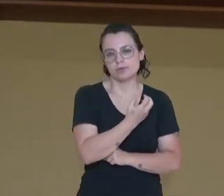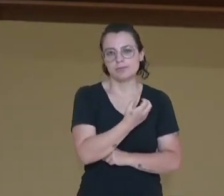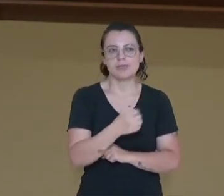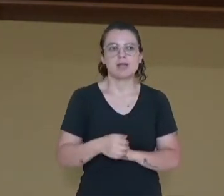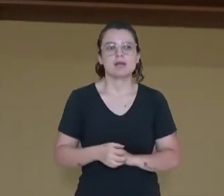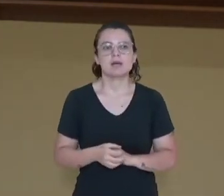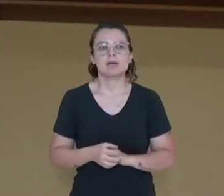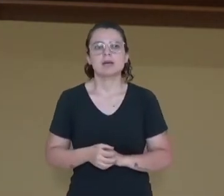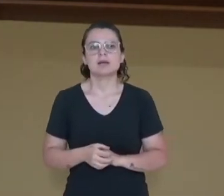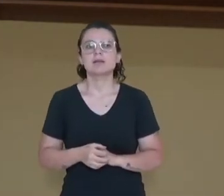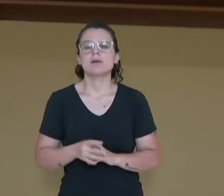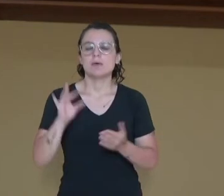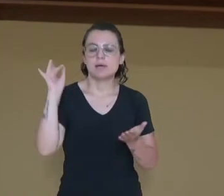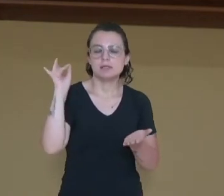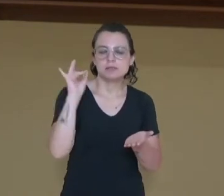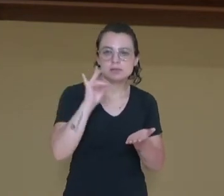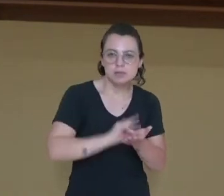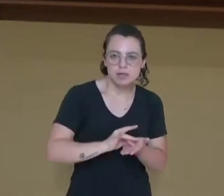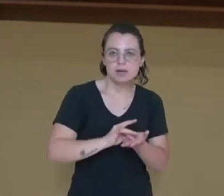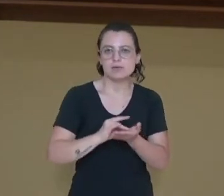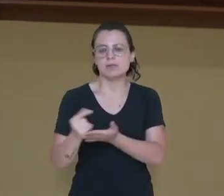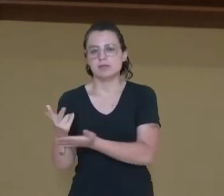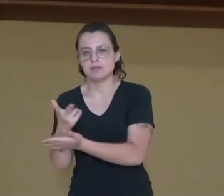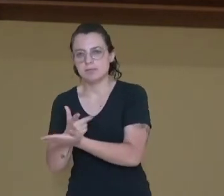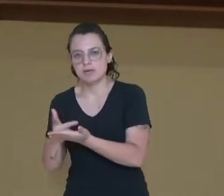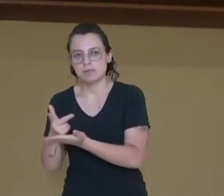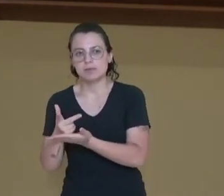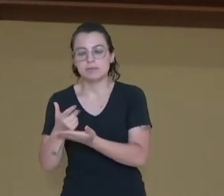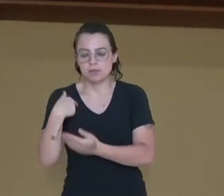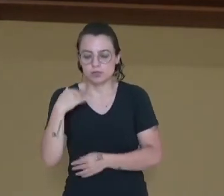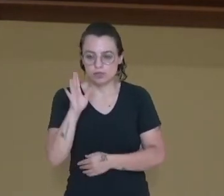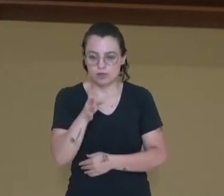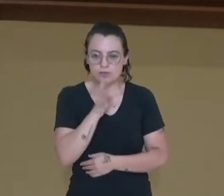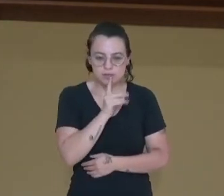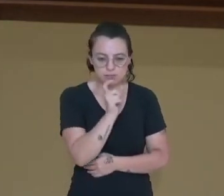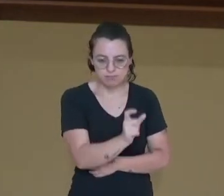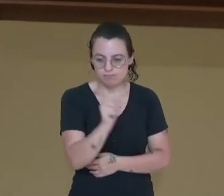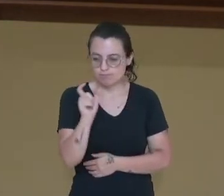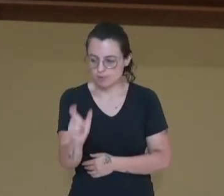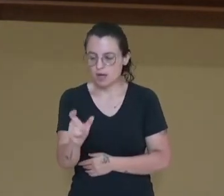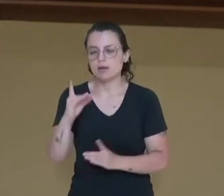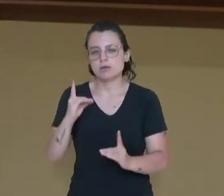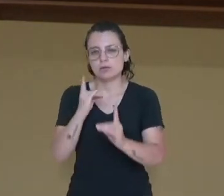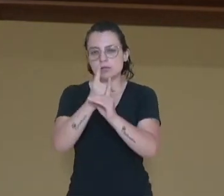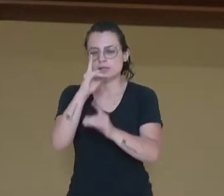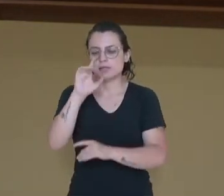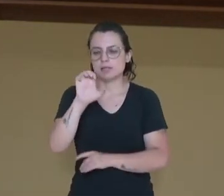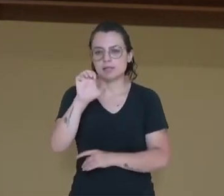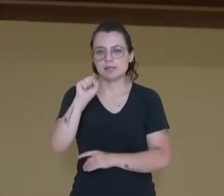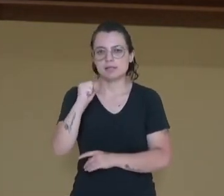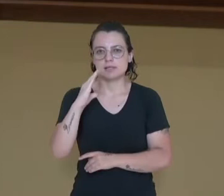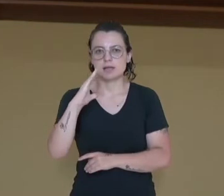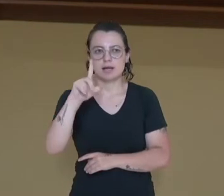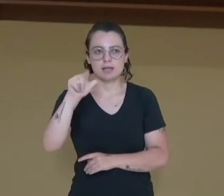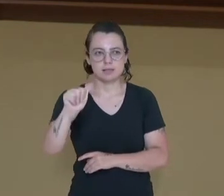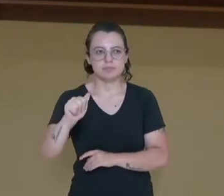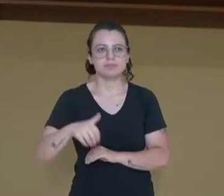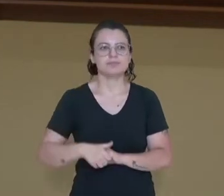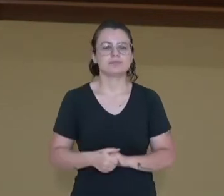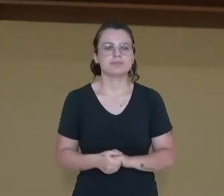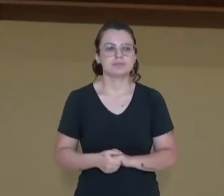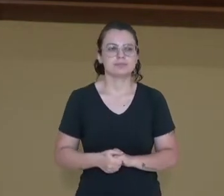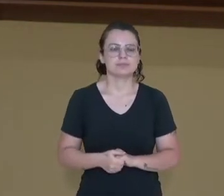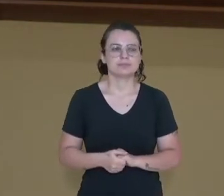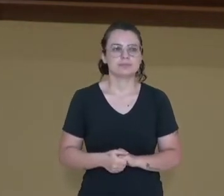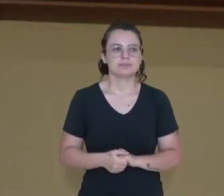Vamos supor que eu conheço as duas distâncias, eu consigo encontrar a escala. Se eu conheço